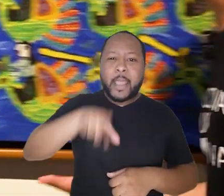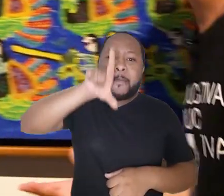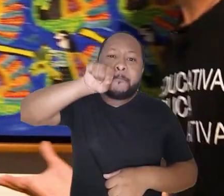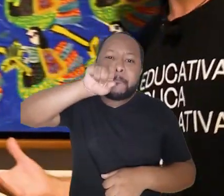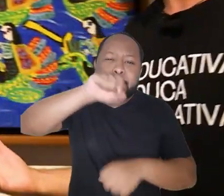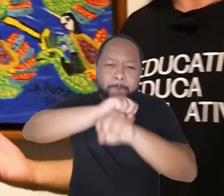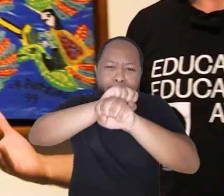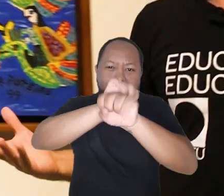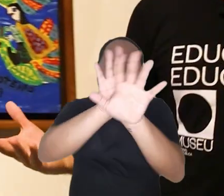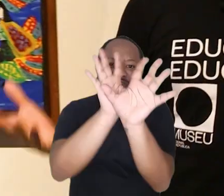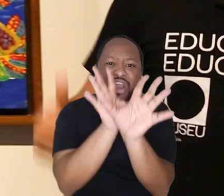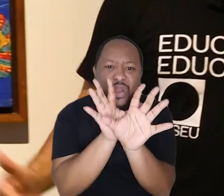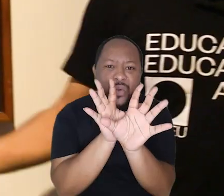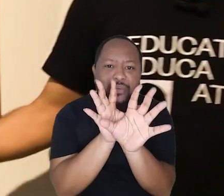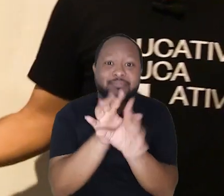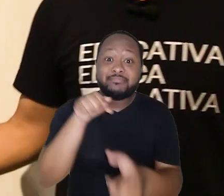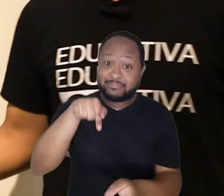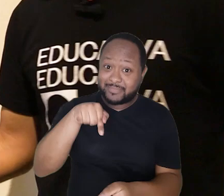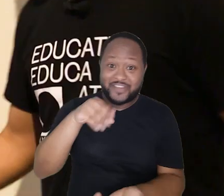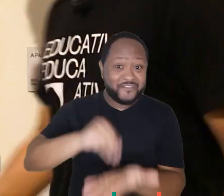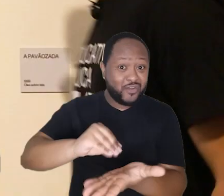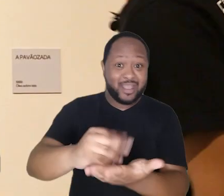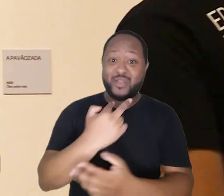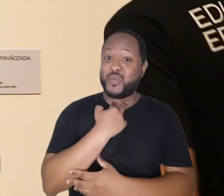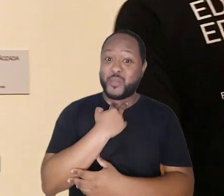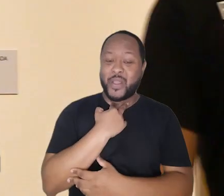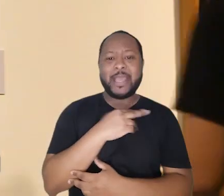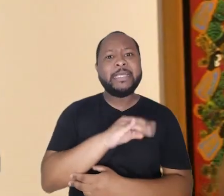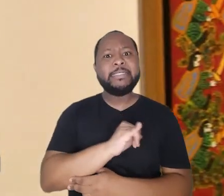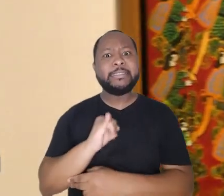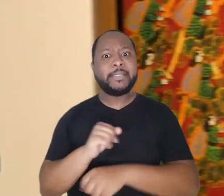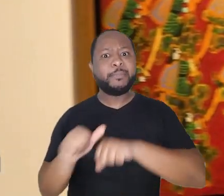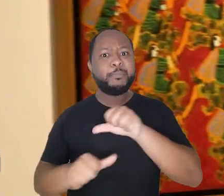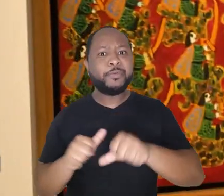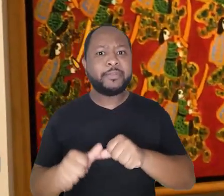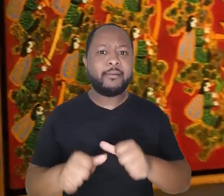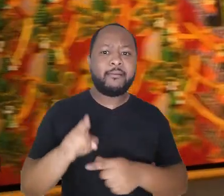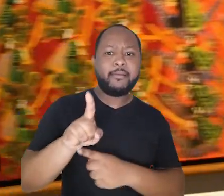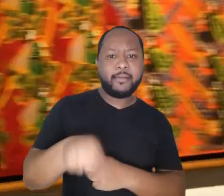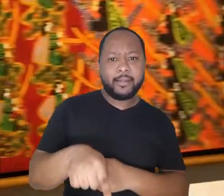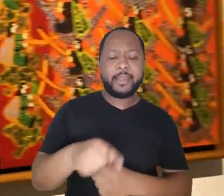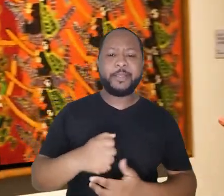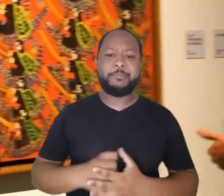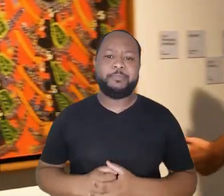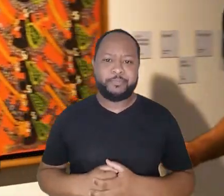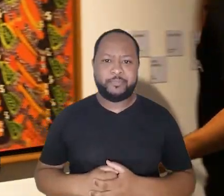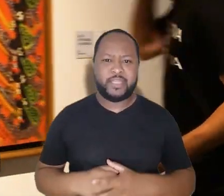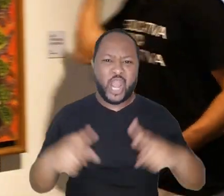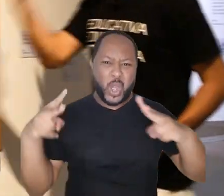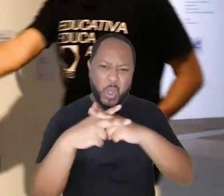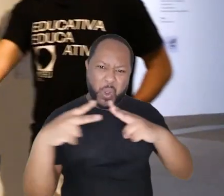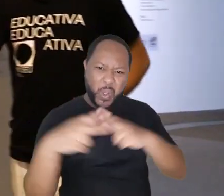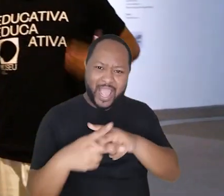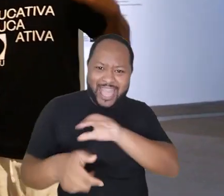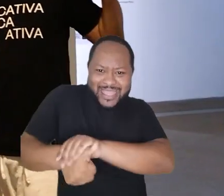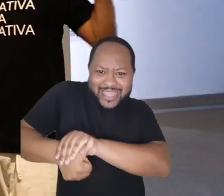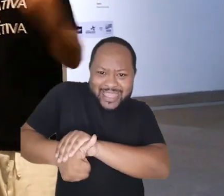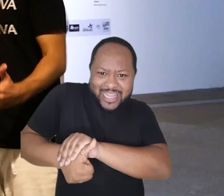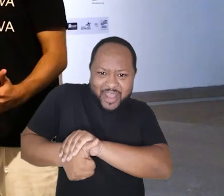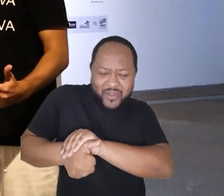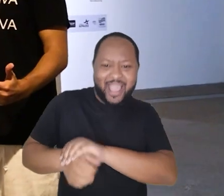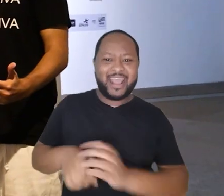pavãozada? Vai ter pavão. E se fosse, na verdade, uma luta tartarugada